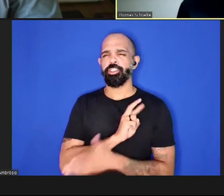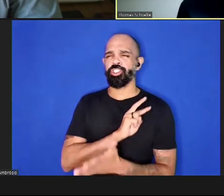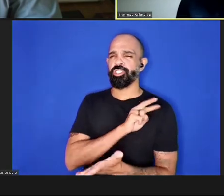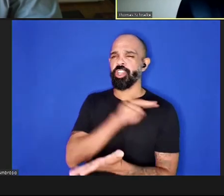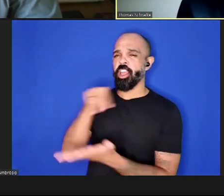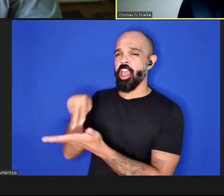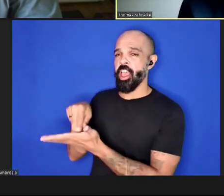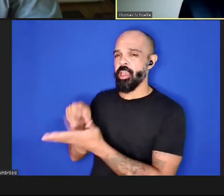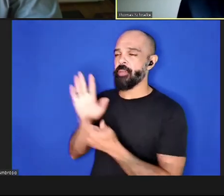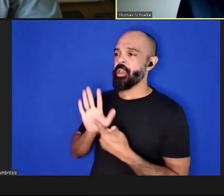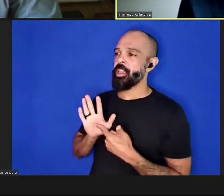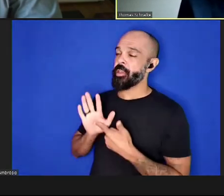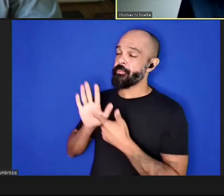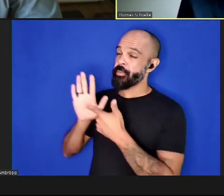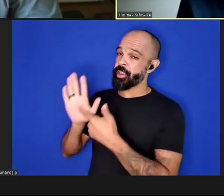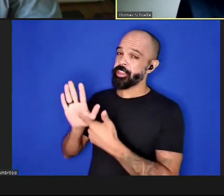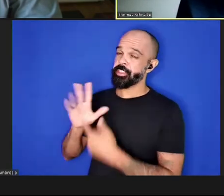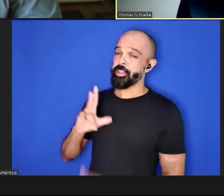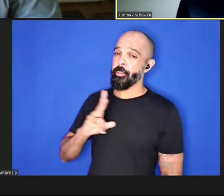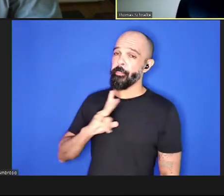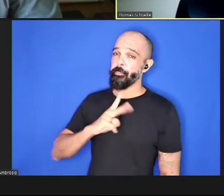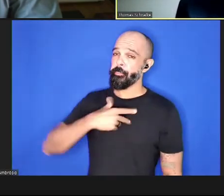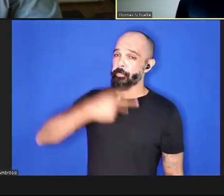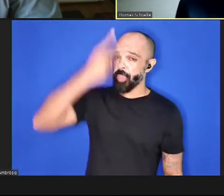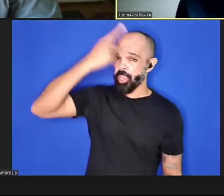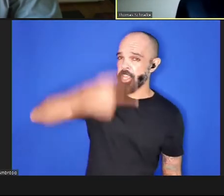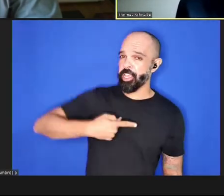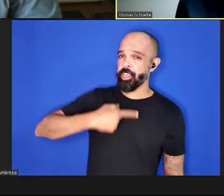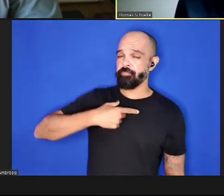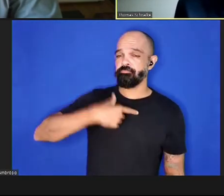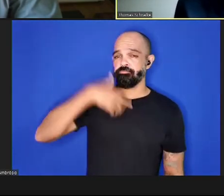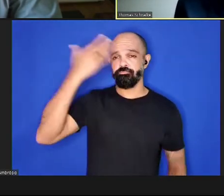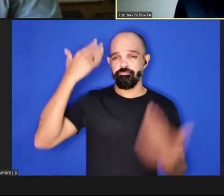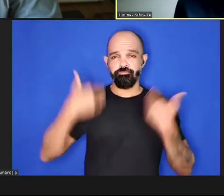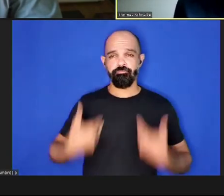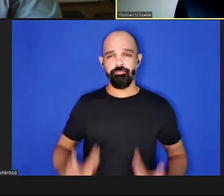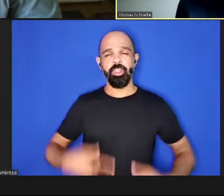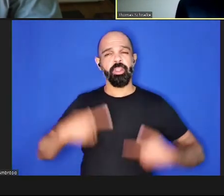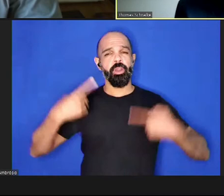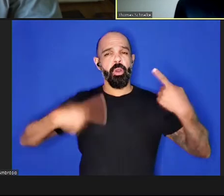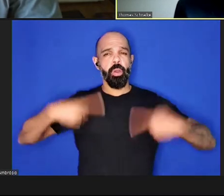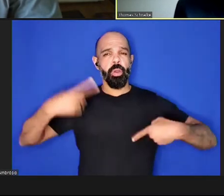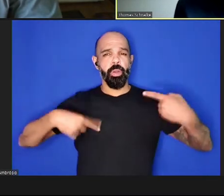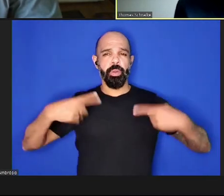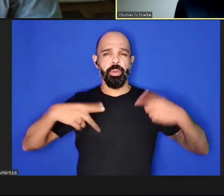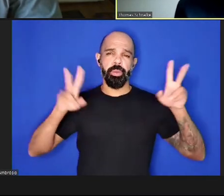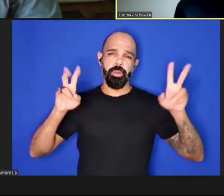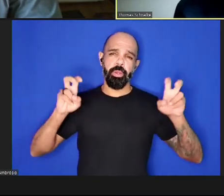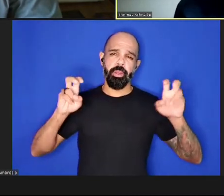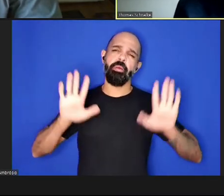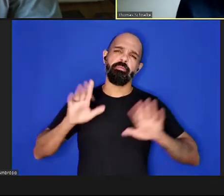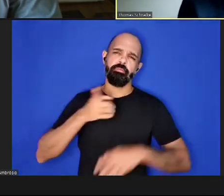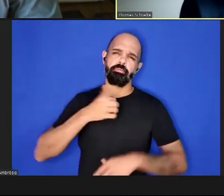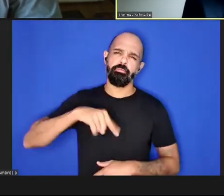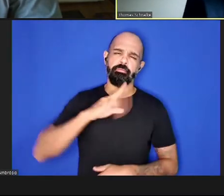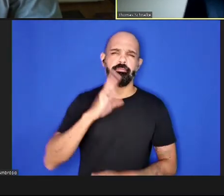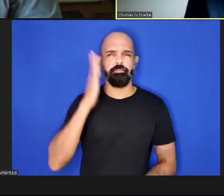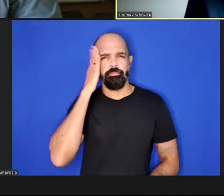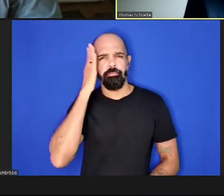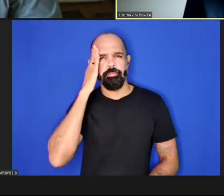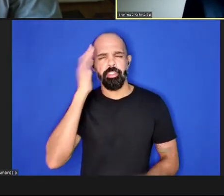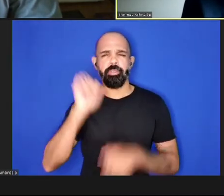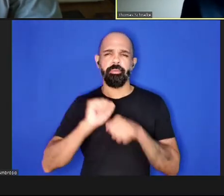apresentar pessoalmente o assunto que vamos discutir, porém, como todos sabemos, o coronavírus tornou isso